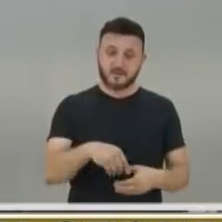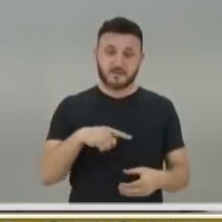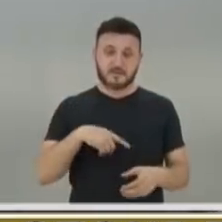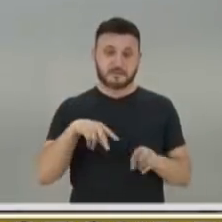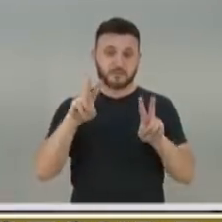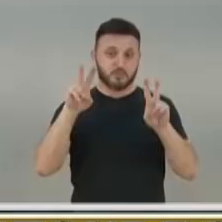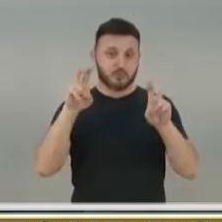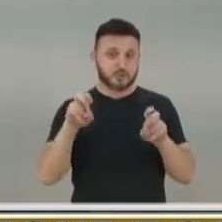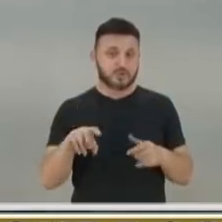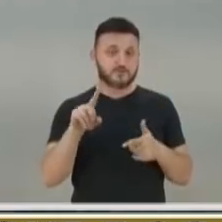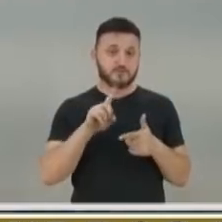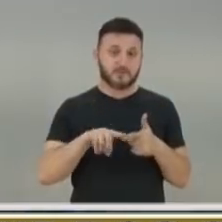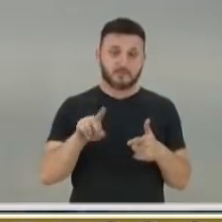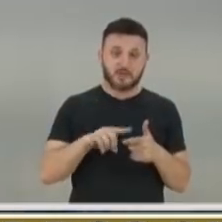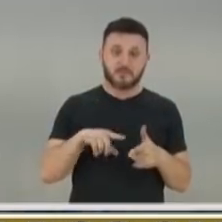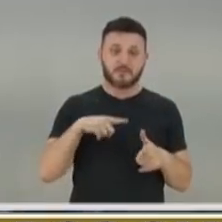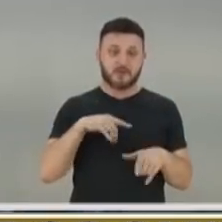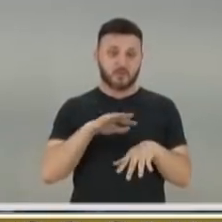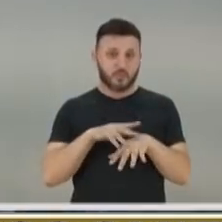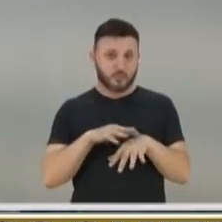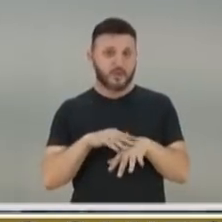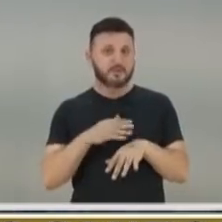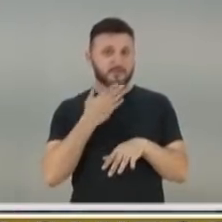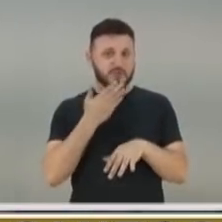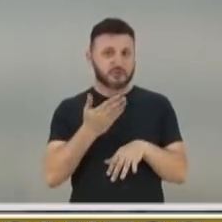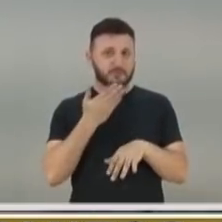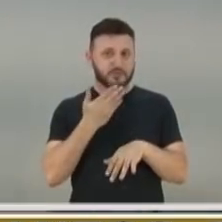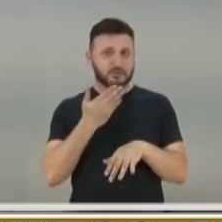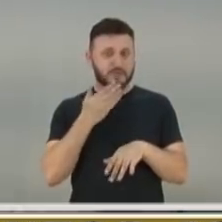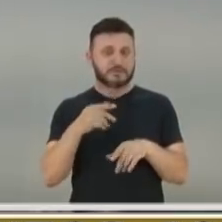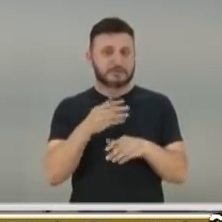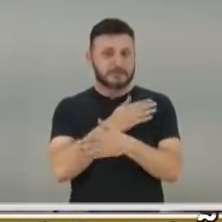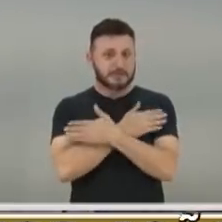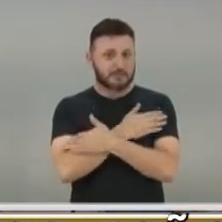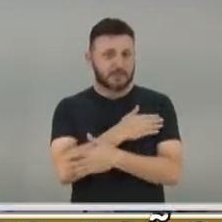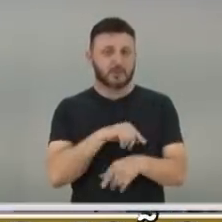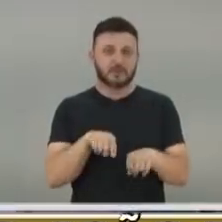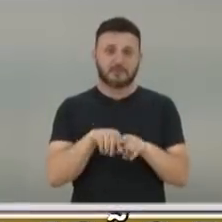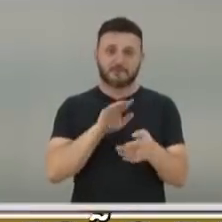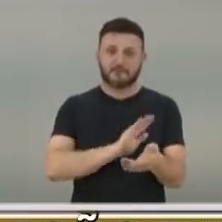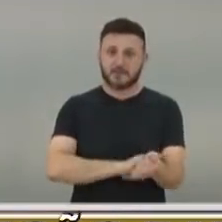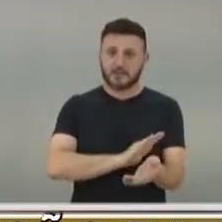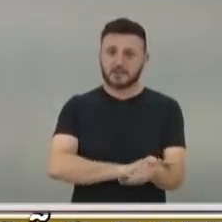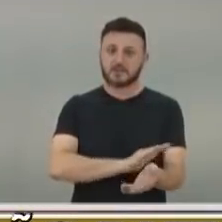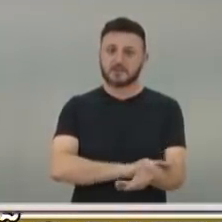situações, problemas, doenças, desemprego, vícios.